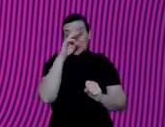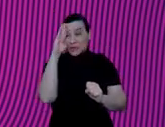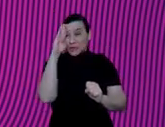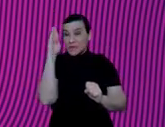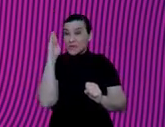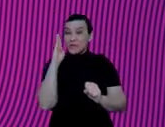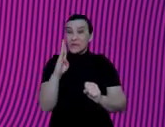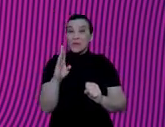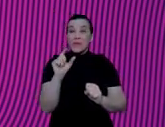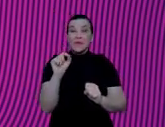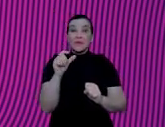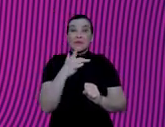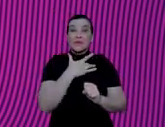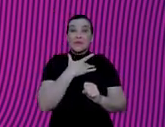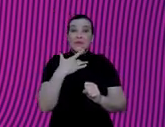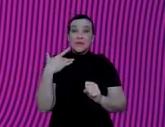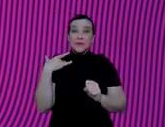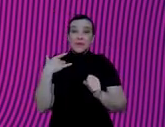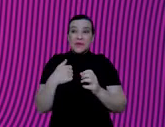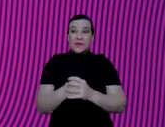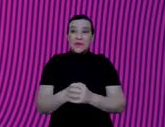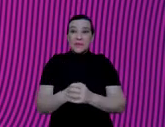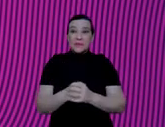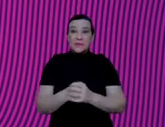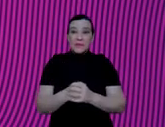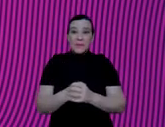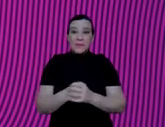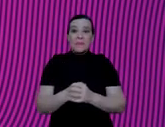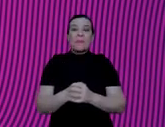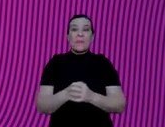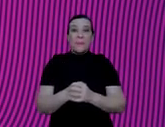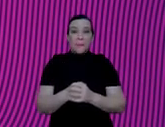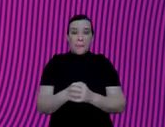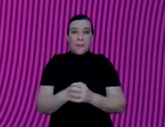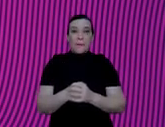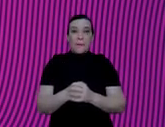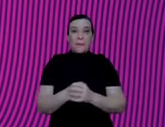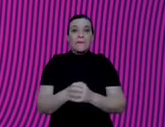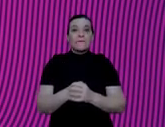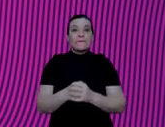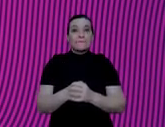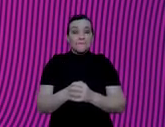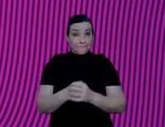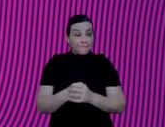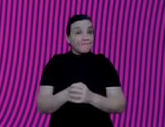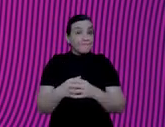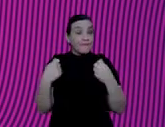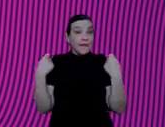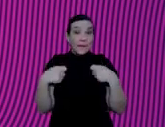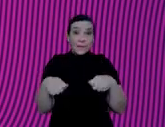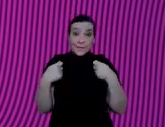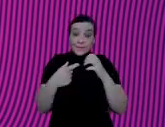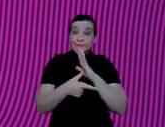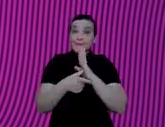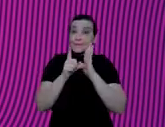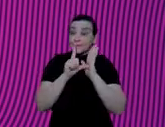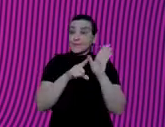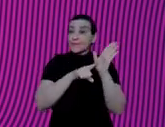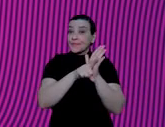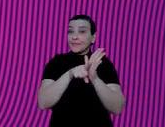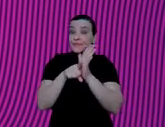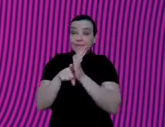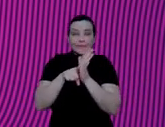saúde privada. Então, nós precisamos fazer esse diagnóstico. É preciso pesquisar, né, como é que é